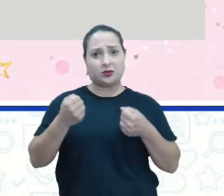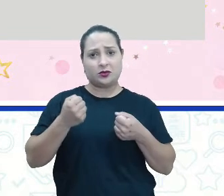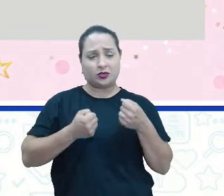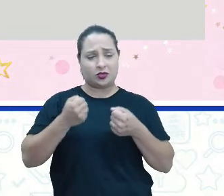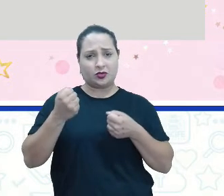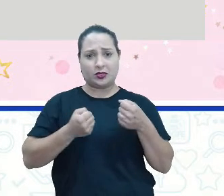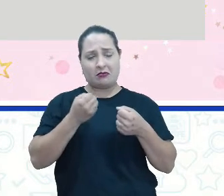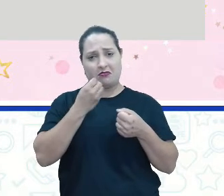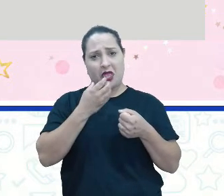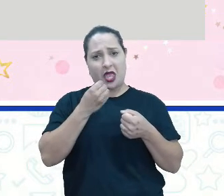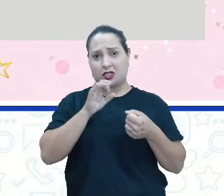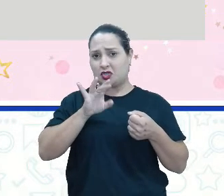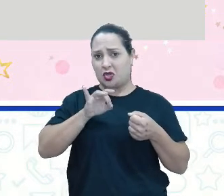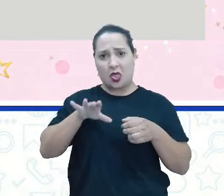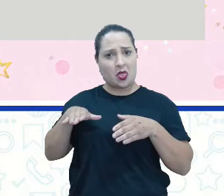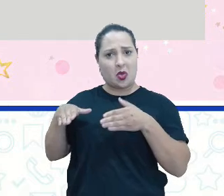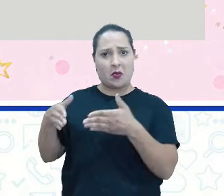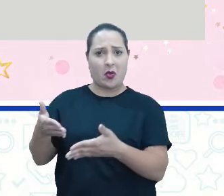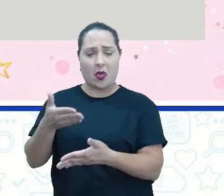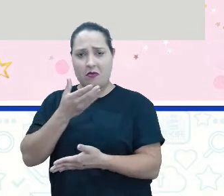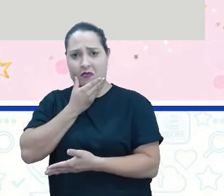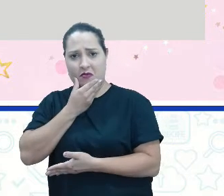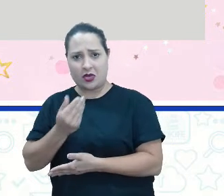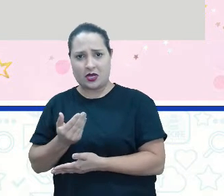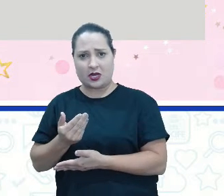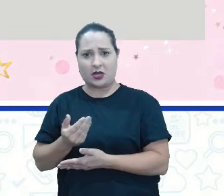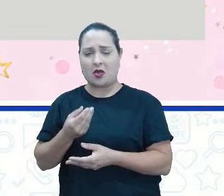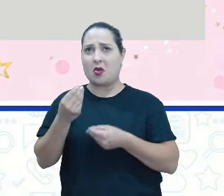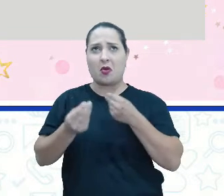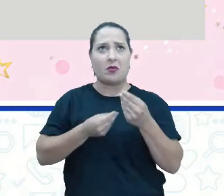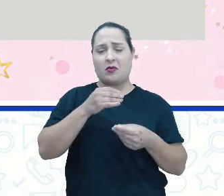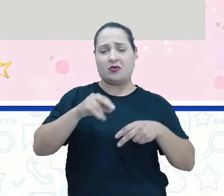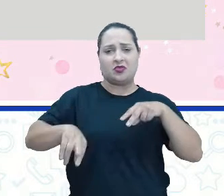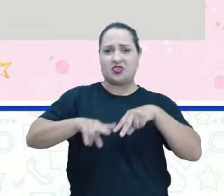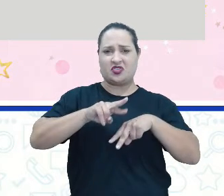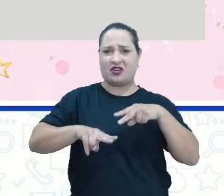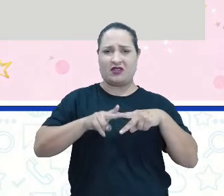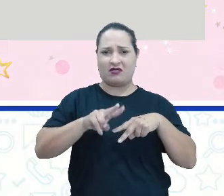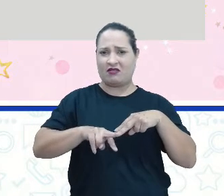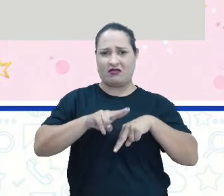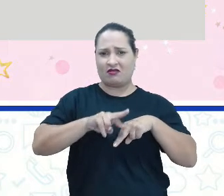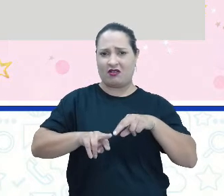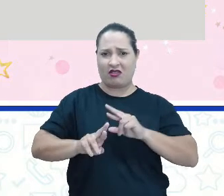uma atribuição meramente masculina, como se fosse algo que o gênero interferisse.